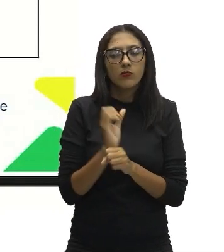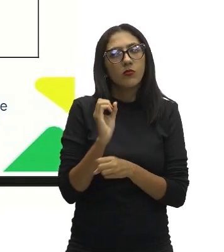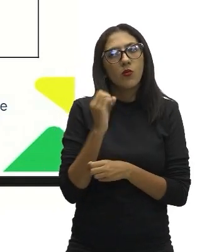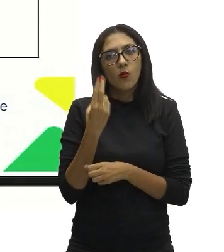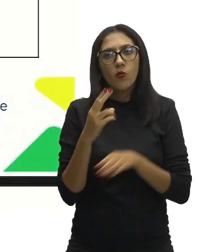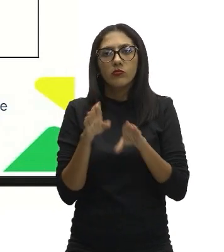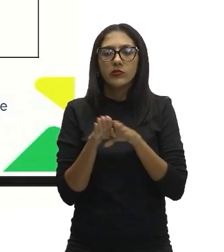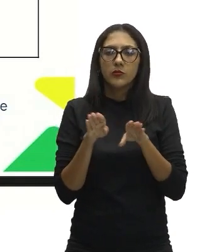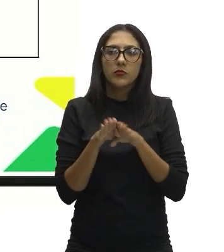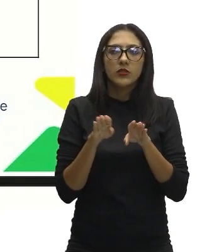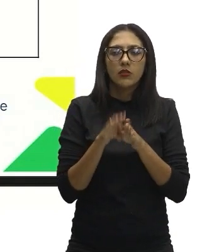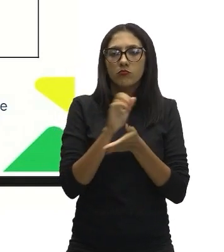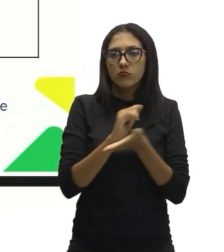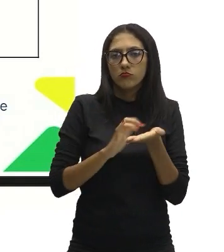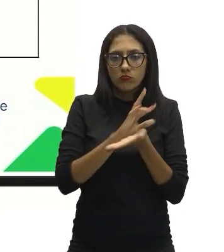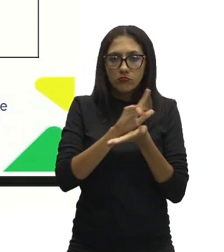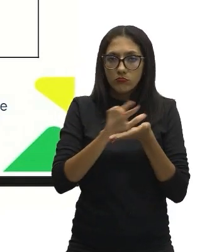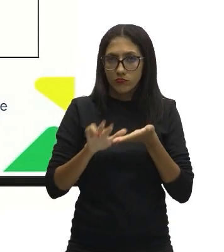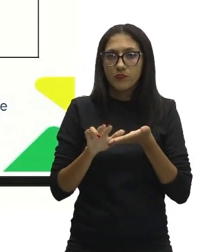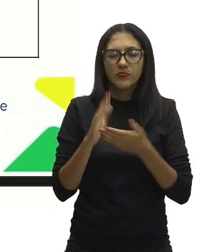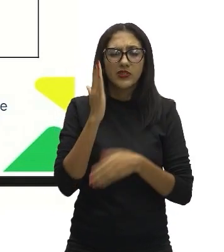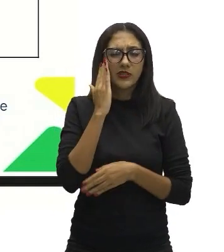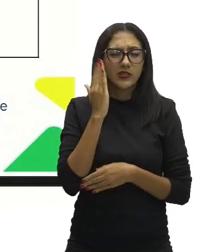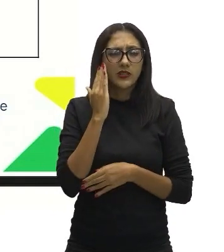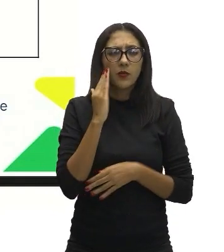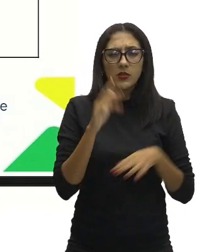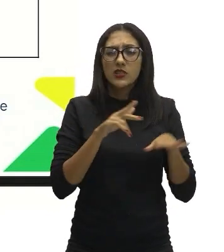semana vai ser uma atividade